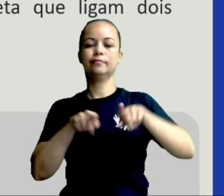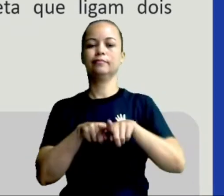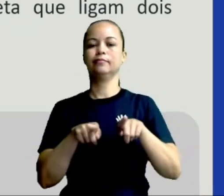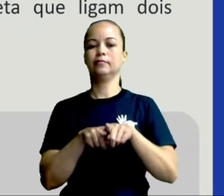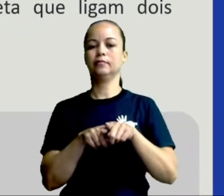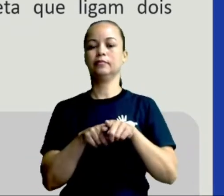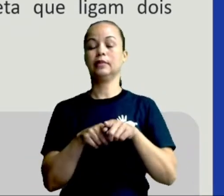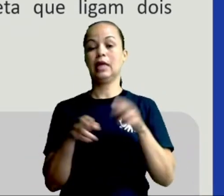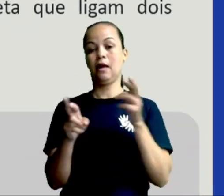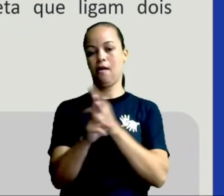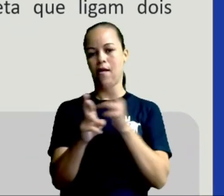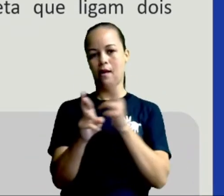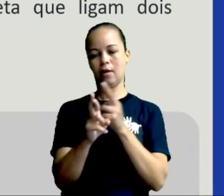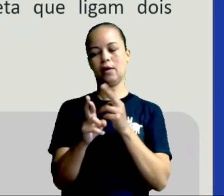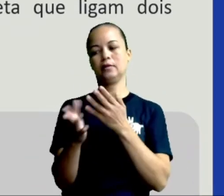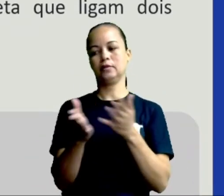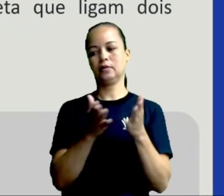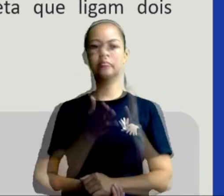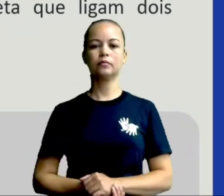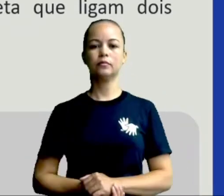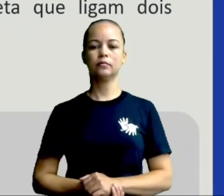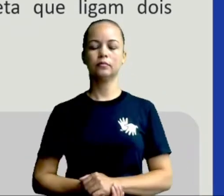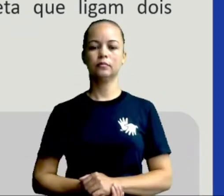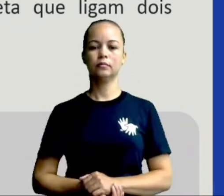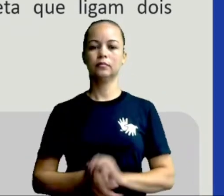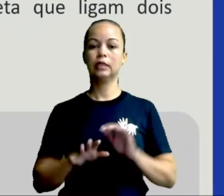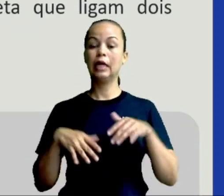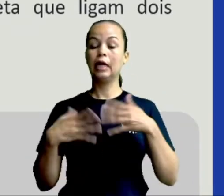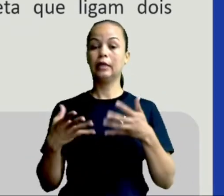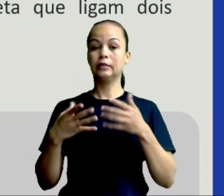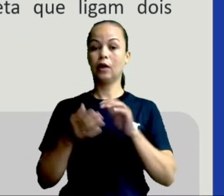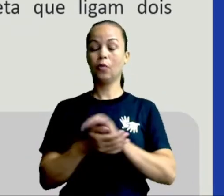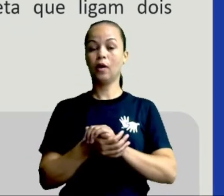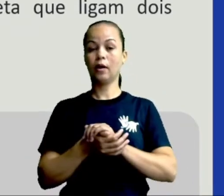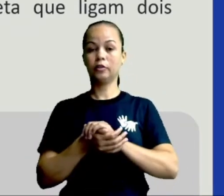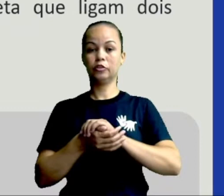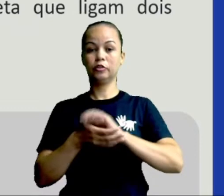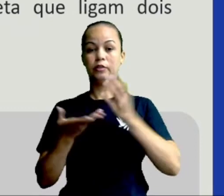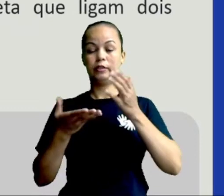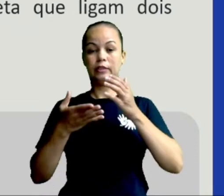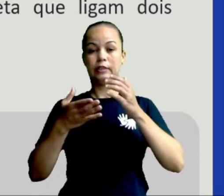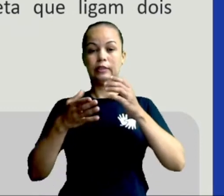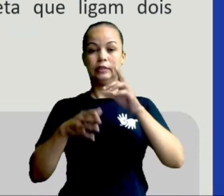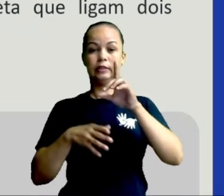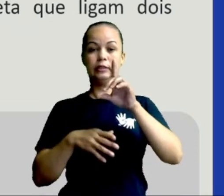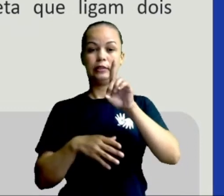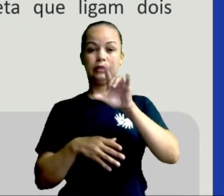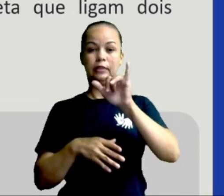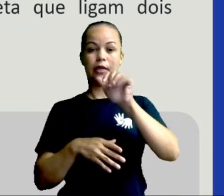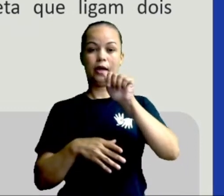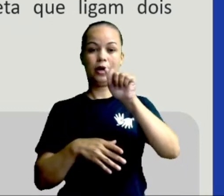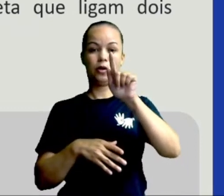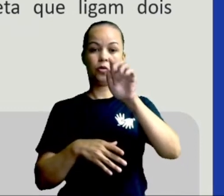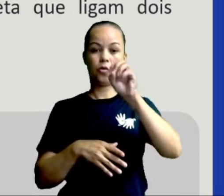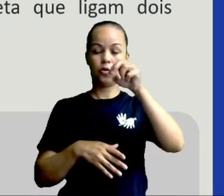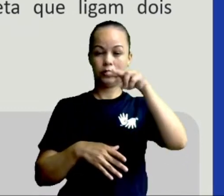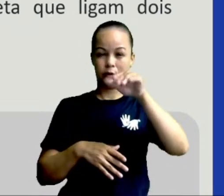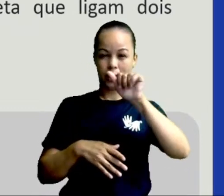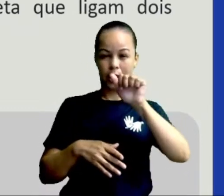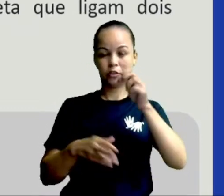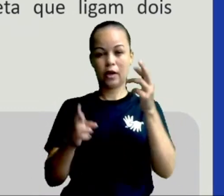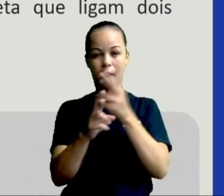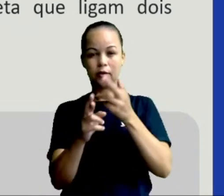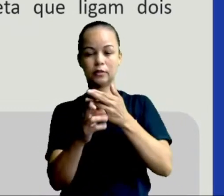essa relação aí consecutiva. Então, as diagonais, a gente percebe o quê? Que há essa relação aí dos vértices,